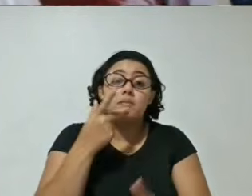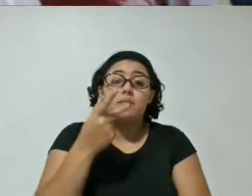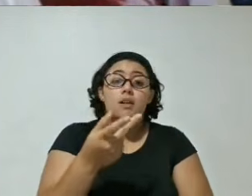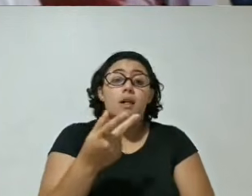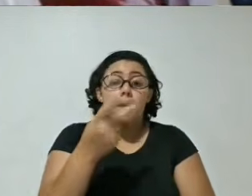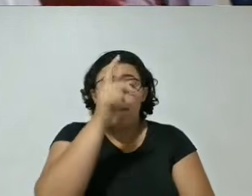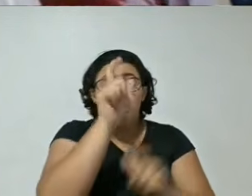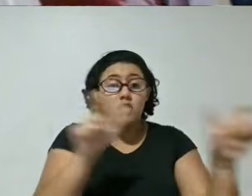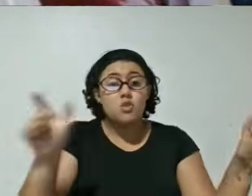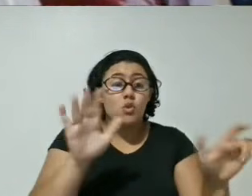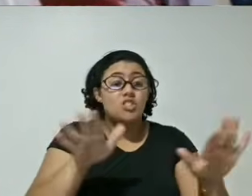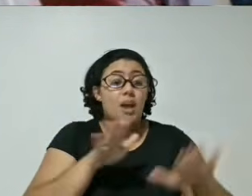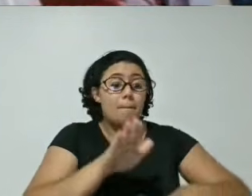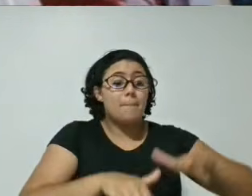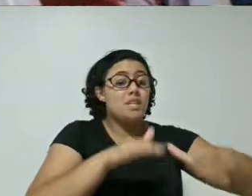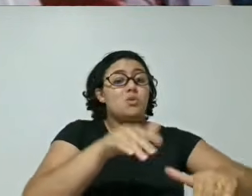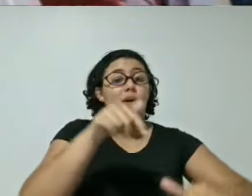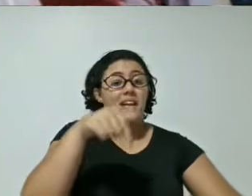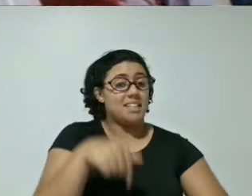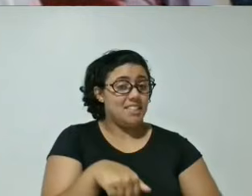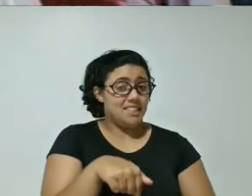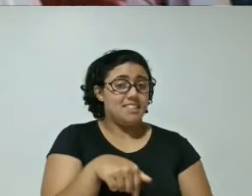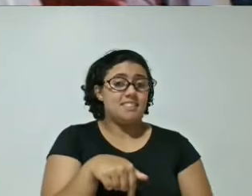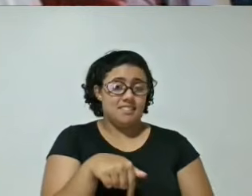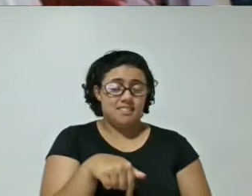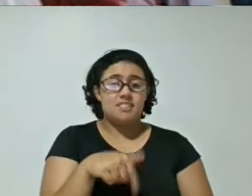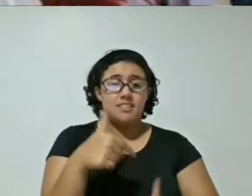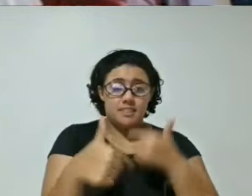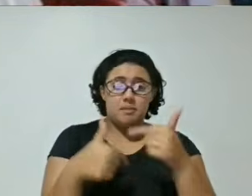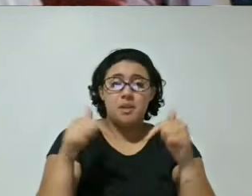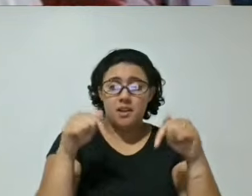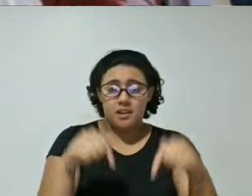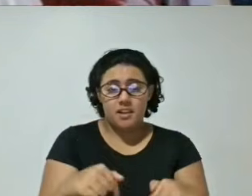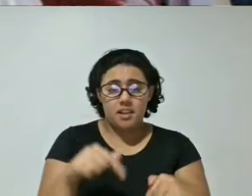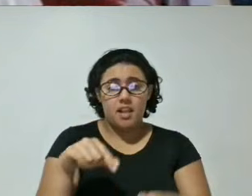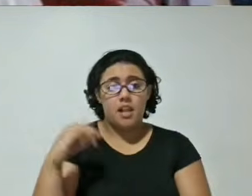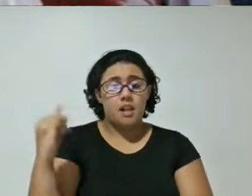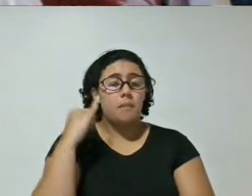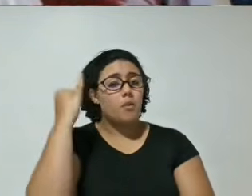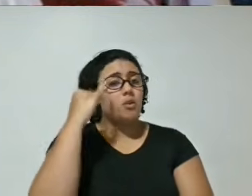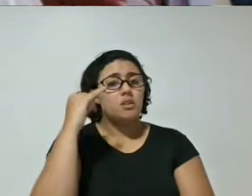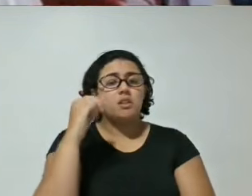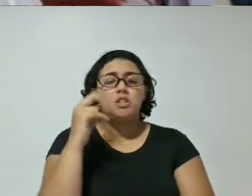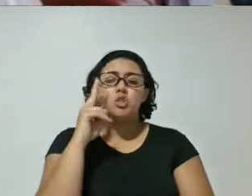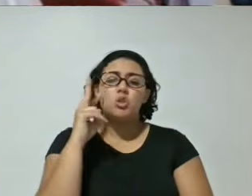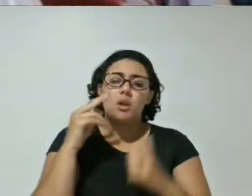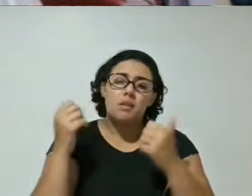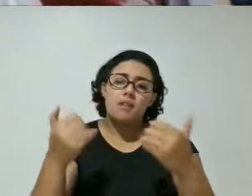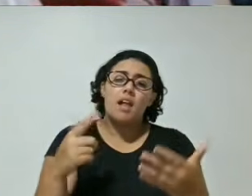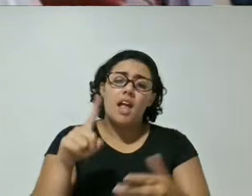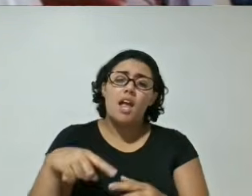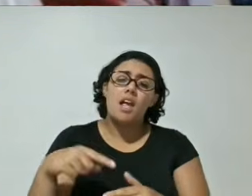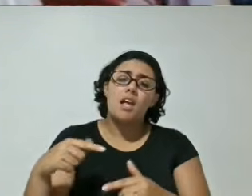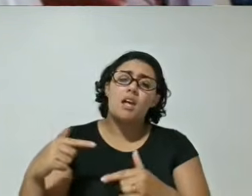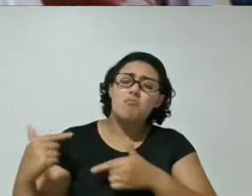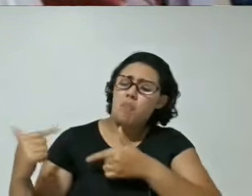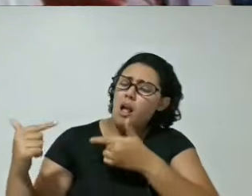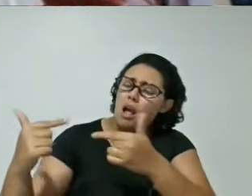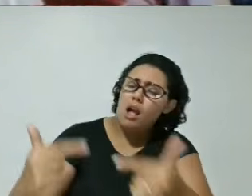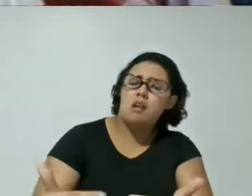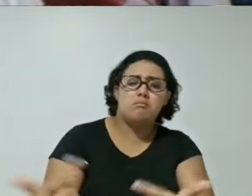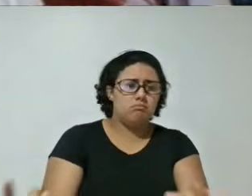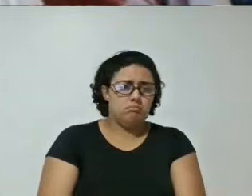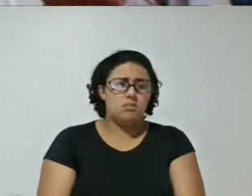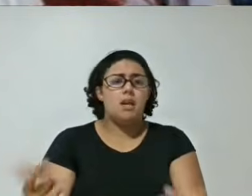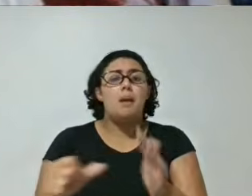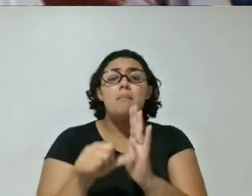né? Isso é muito fundamental. Então, não me canso de contar essa história de São Bernardo, que é a história de luta, né? É o primeiro centro cultural da